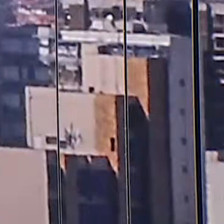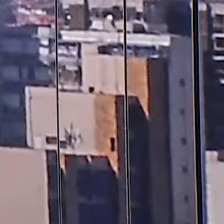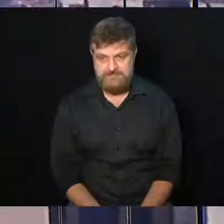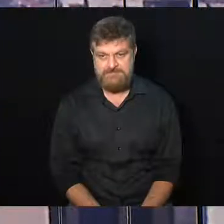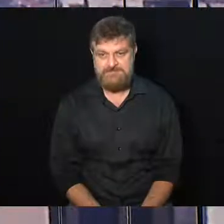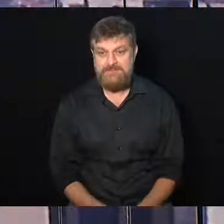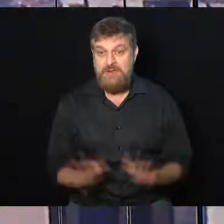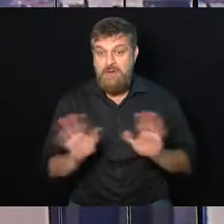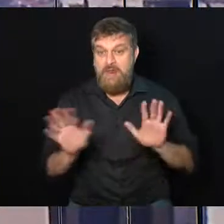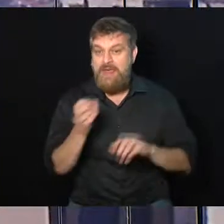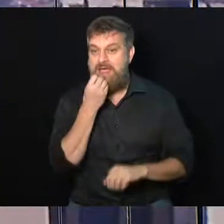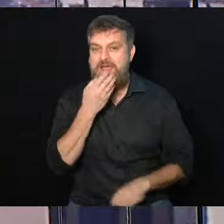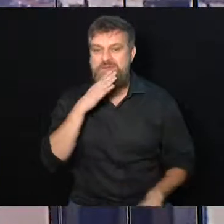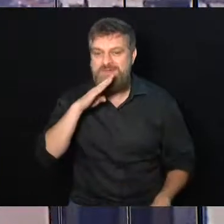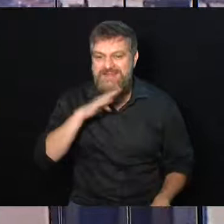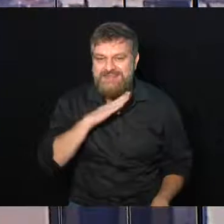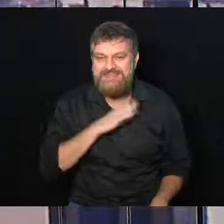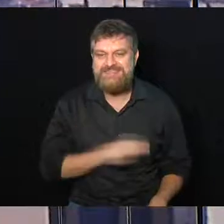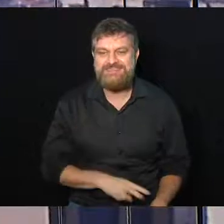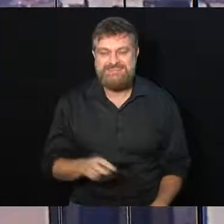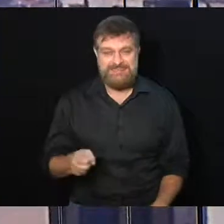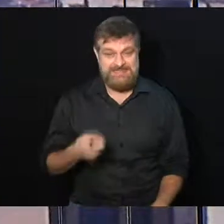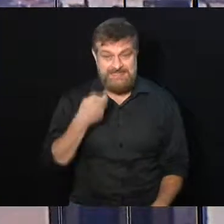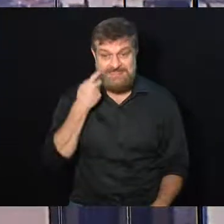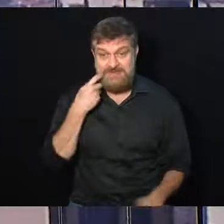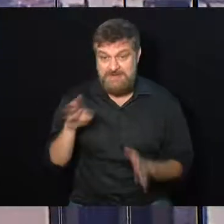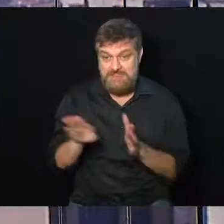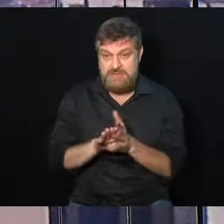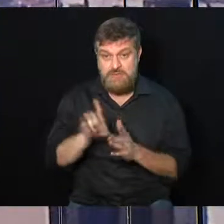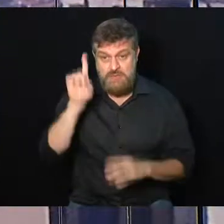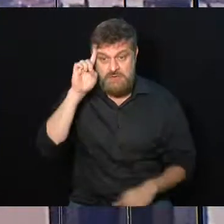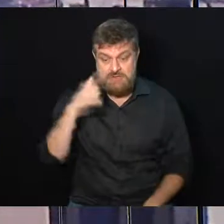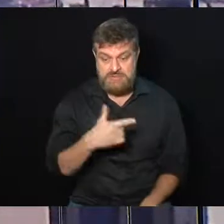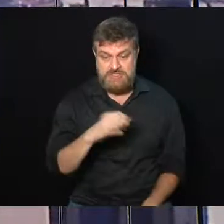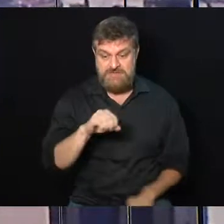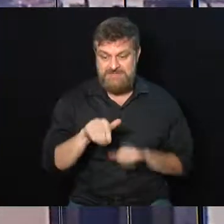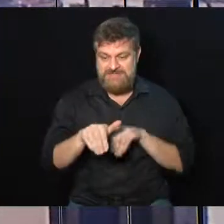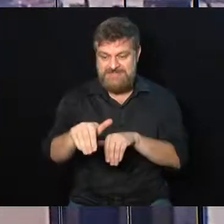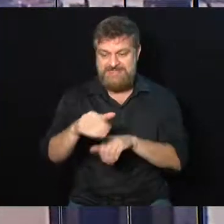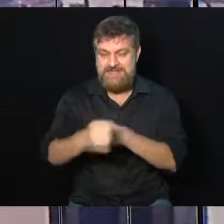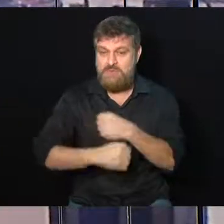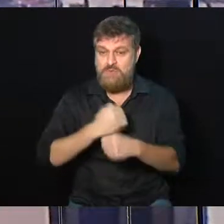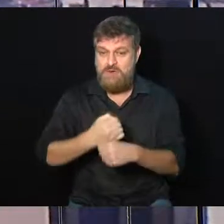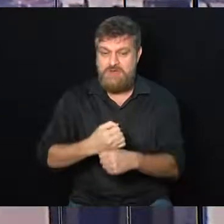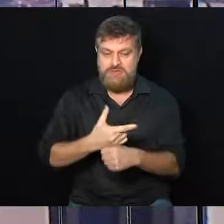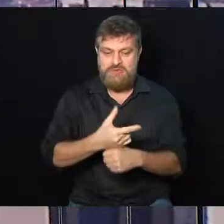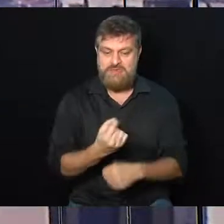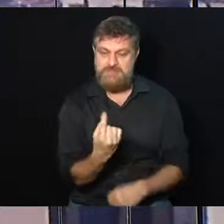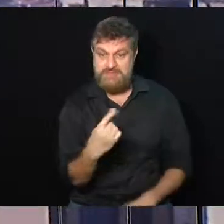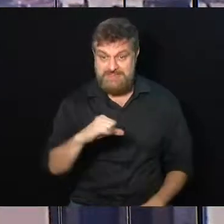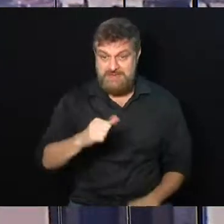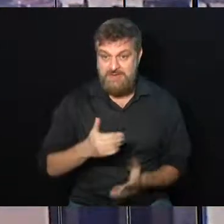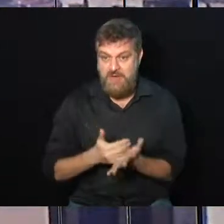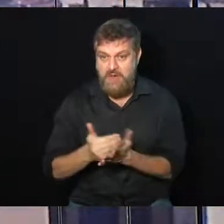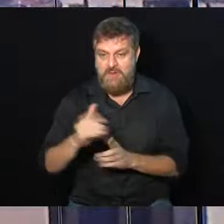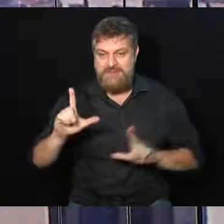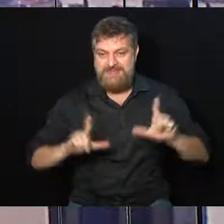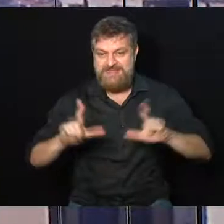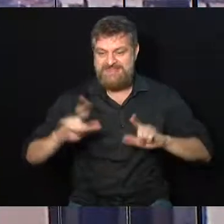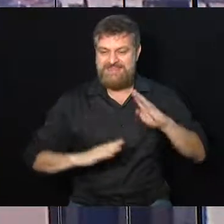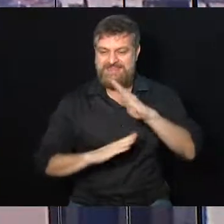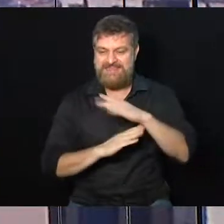Olá, boa tarde. A sexta-feira chegou, dia 20 de setembro de 2019. Está no ar o Jornal